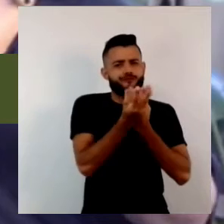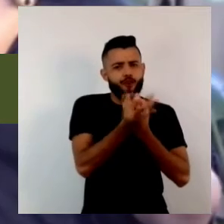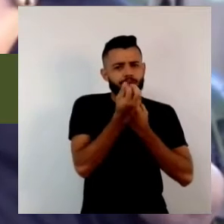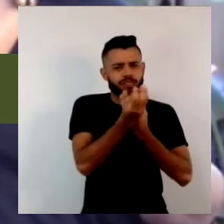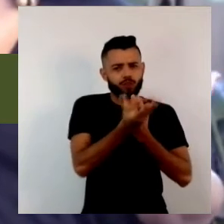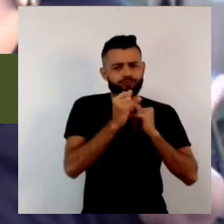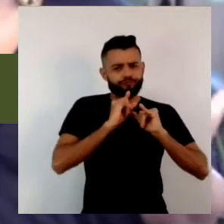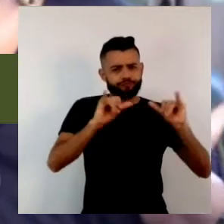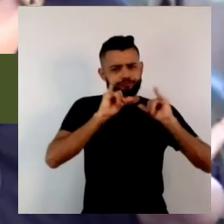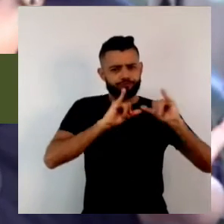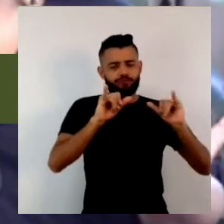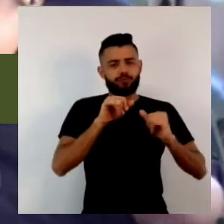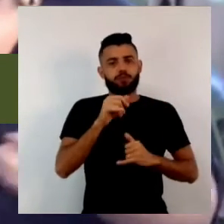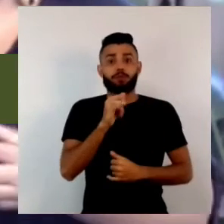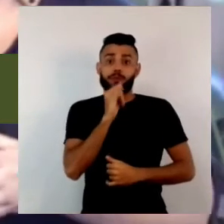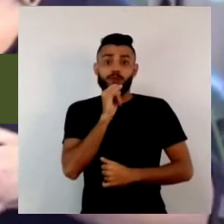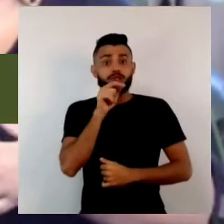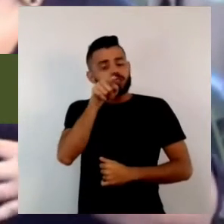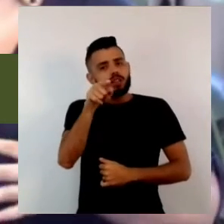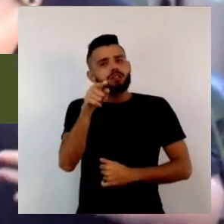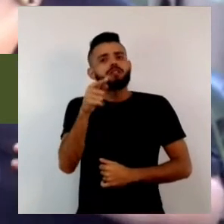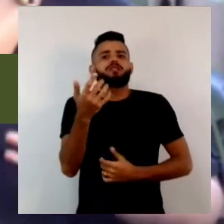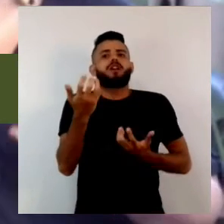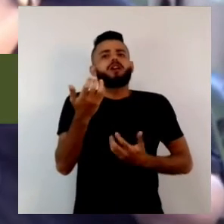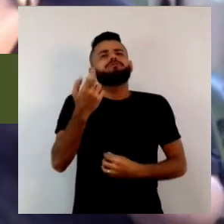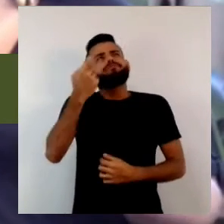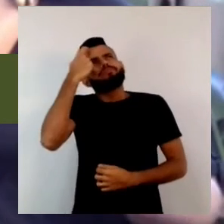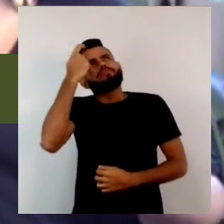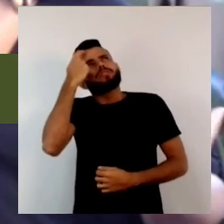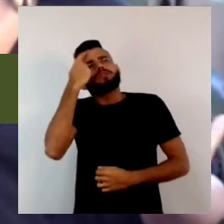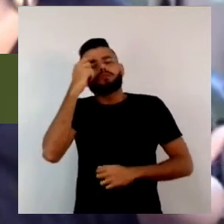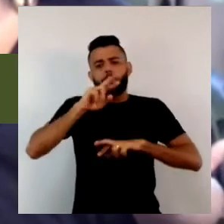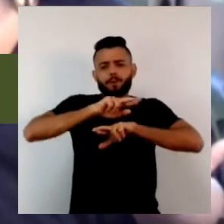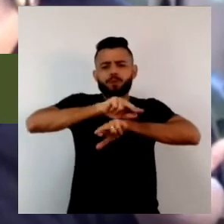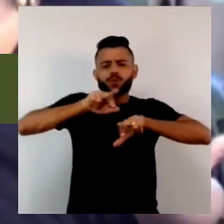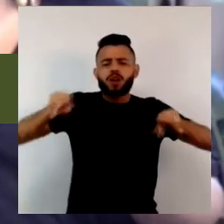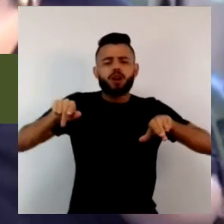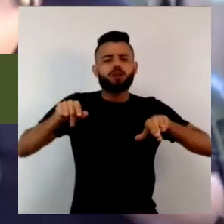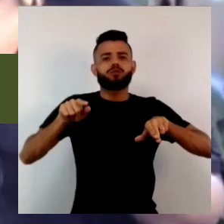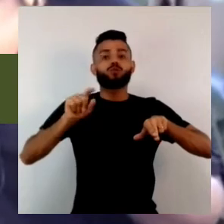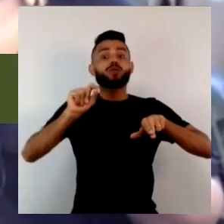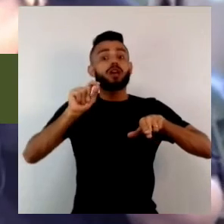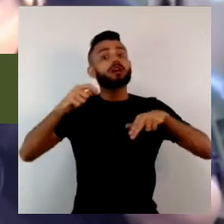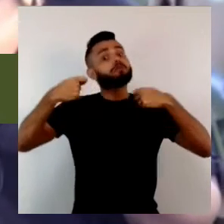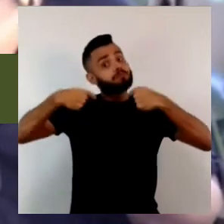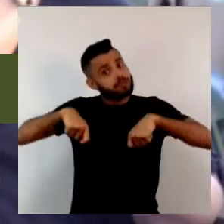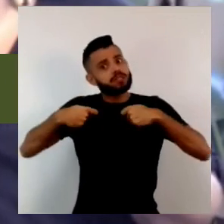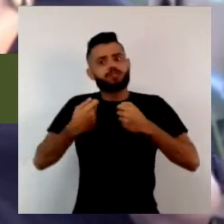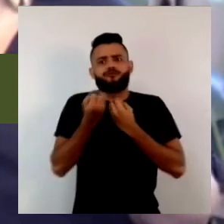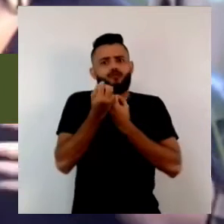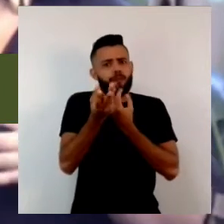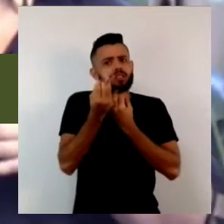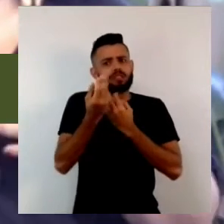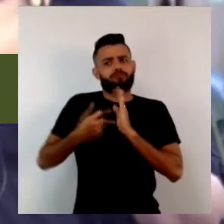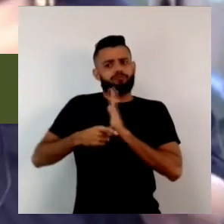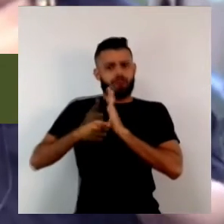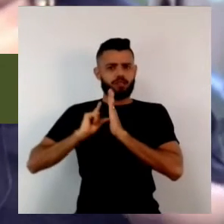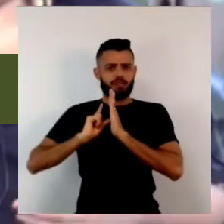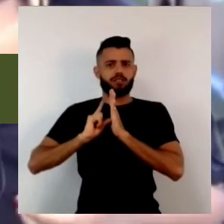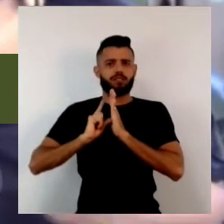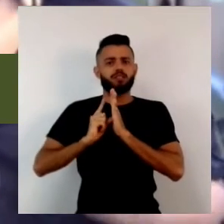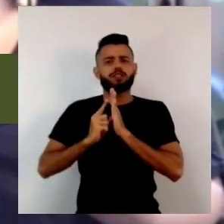construir um pensamento plural, é preciso estar abastecido de informação. É preciso se informar para